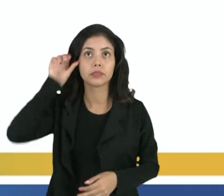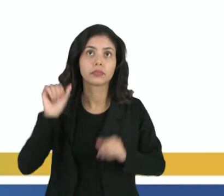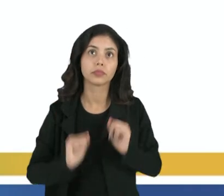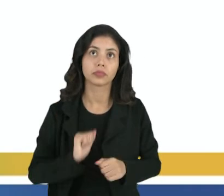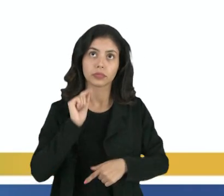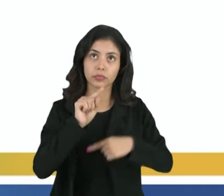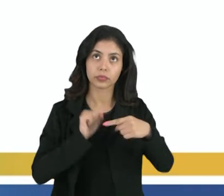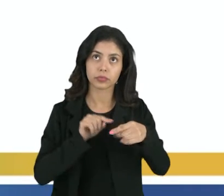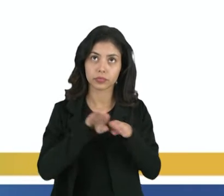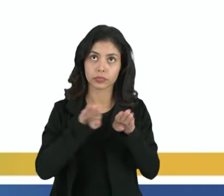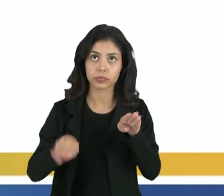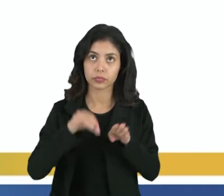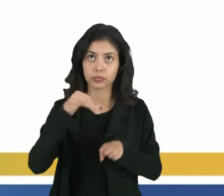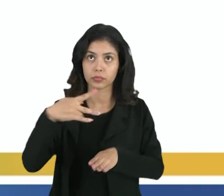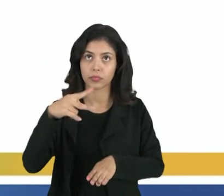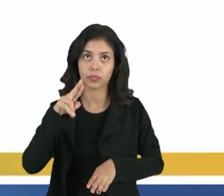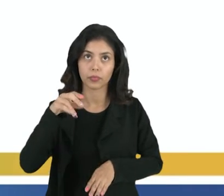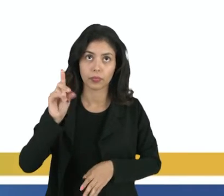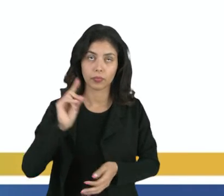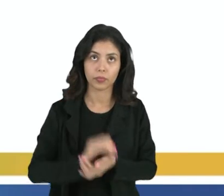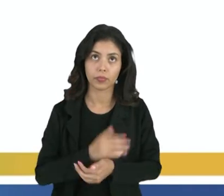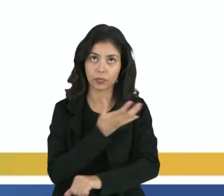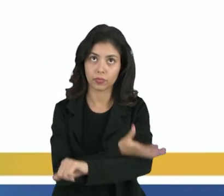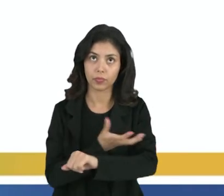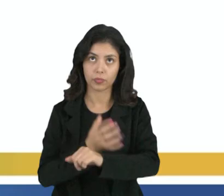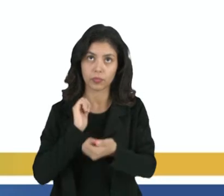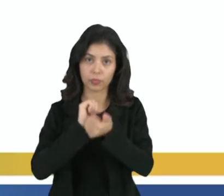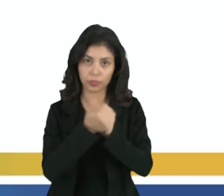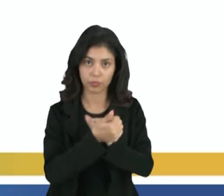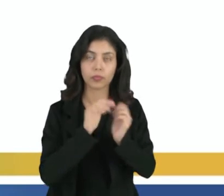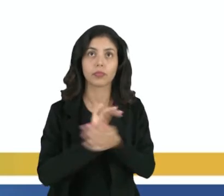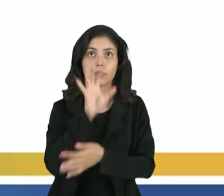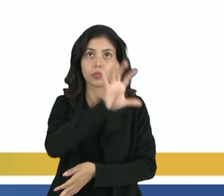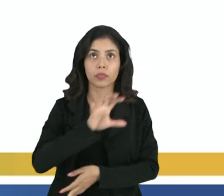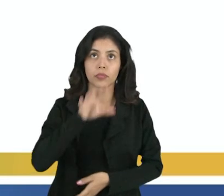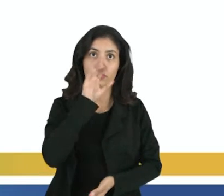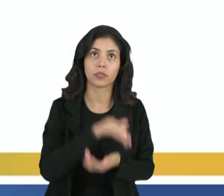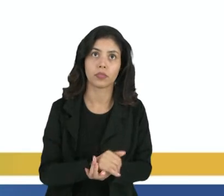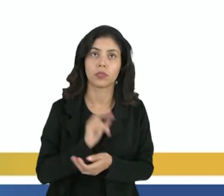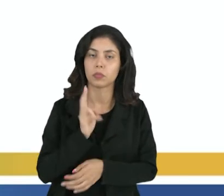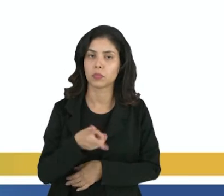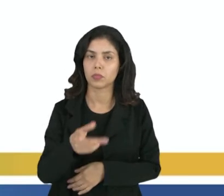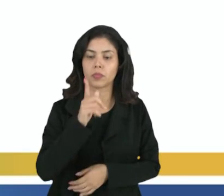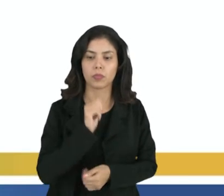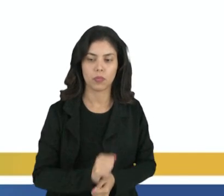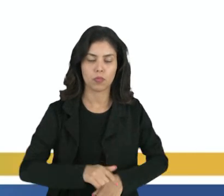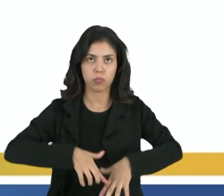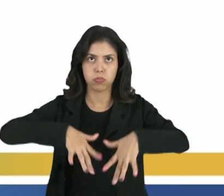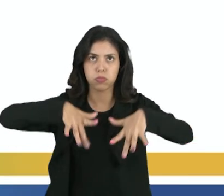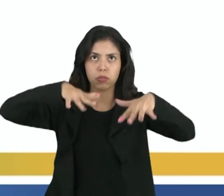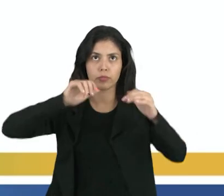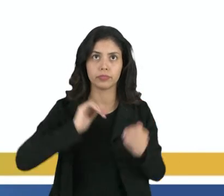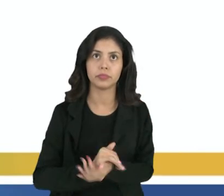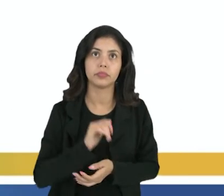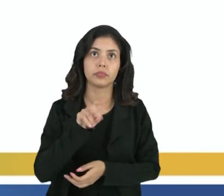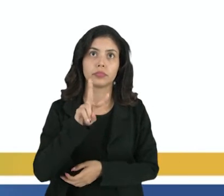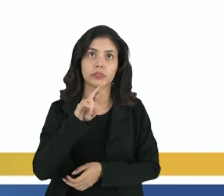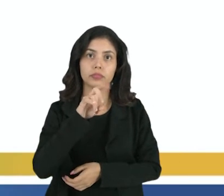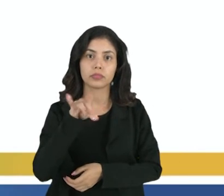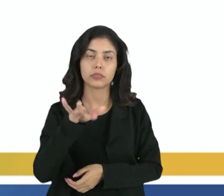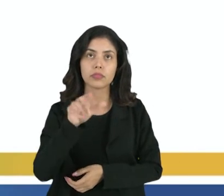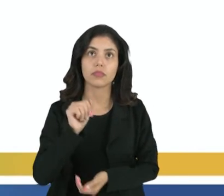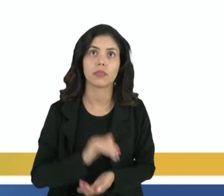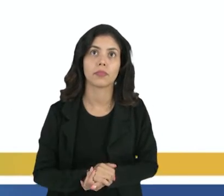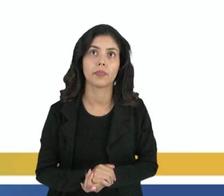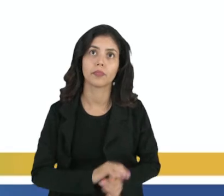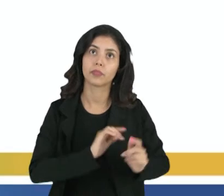amazônico pode ser subdividido em igapó, vegetação adaptada a regiões permanentemente alagadas, pode ser